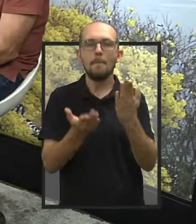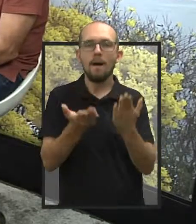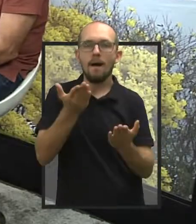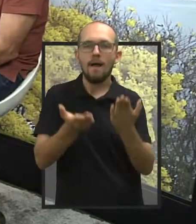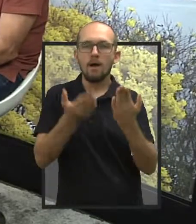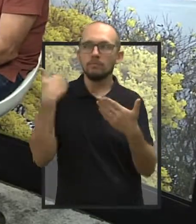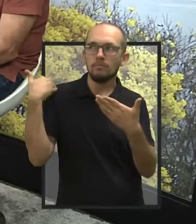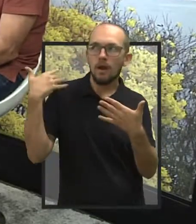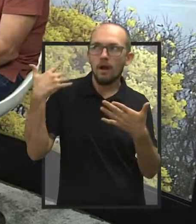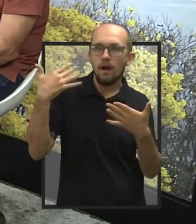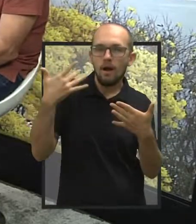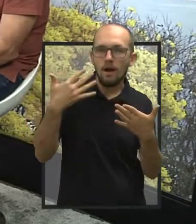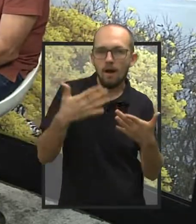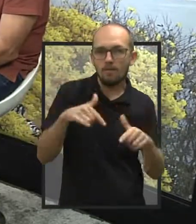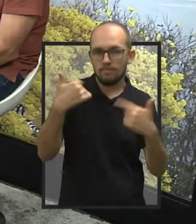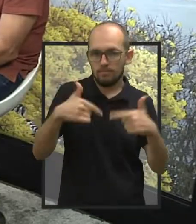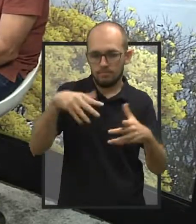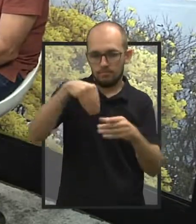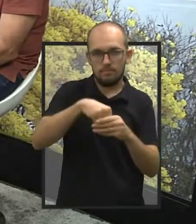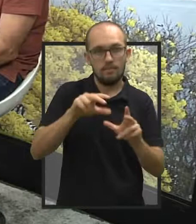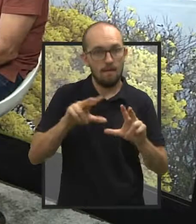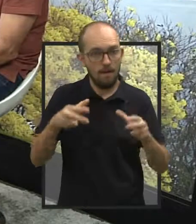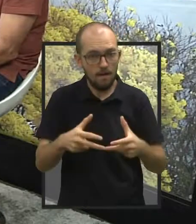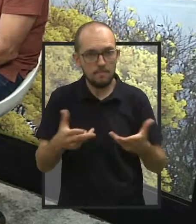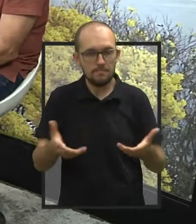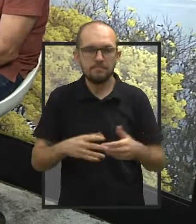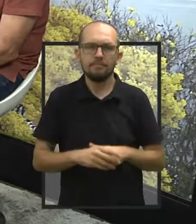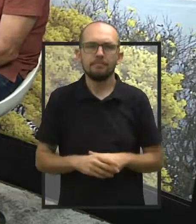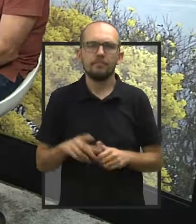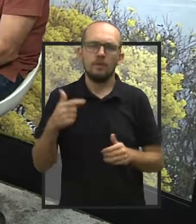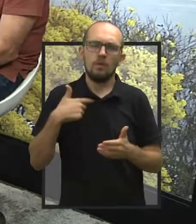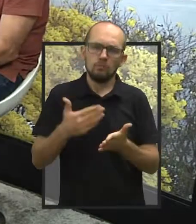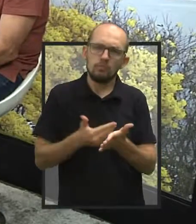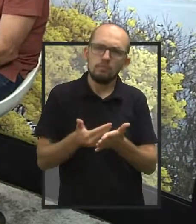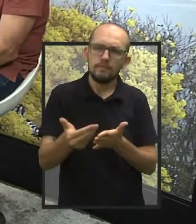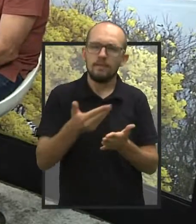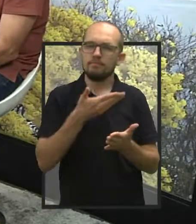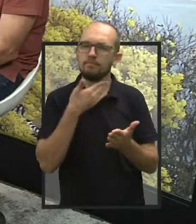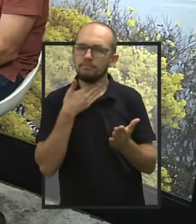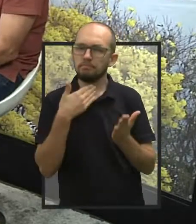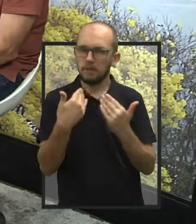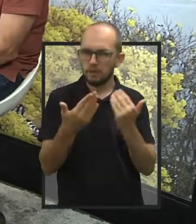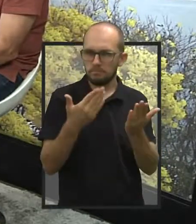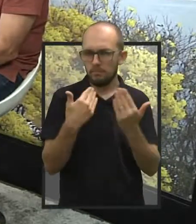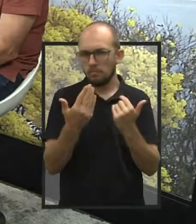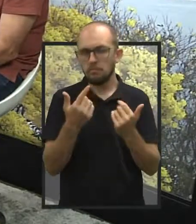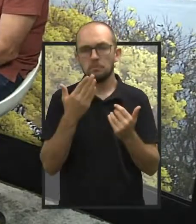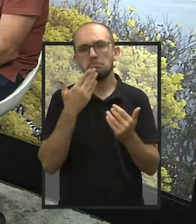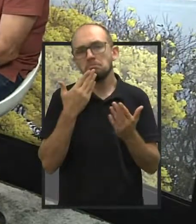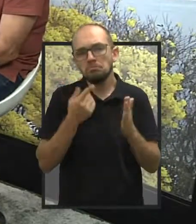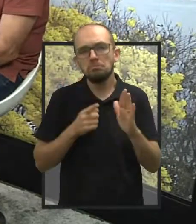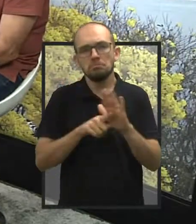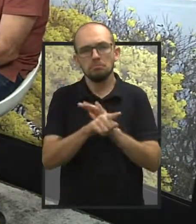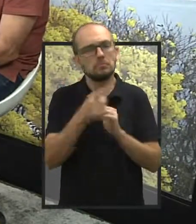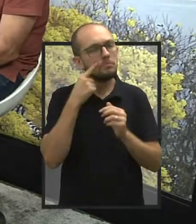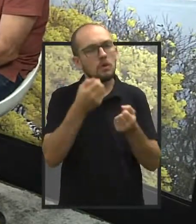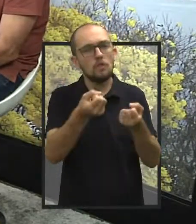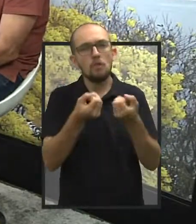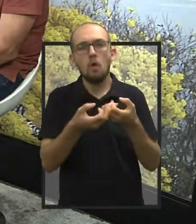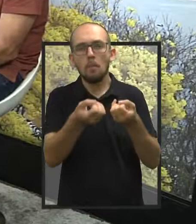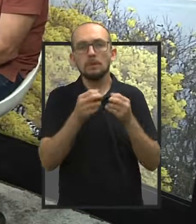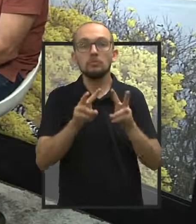realizado aqui na Câmara em prol da cidade. E eu quero começar o nosso bate-papo, eu gostaria que o senhor trouxesse informações sobre